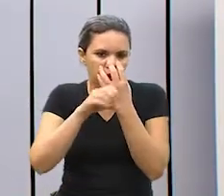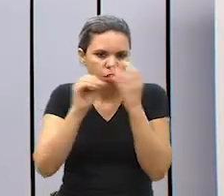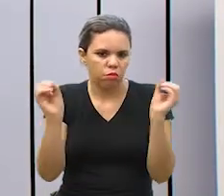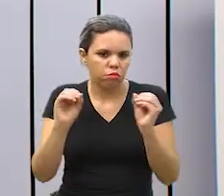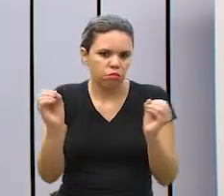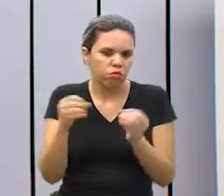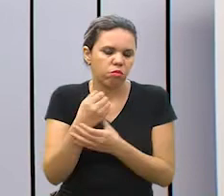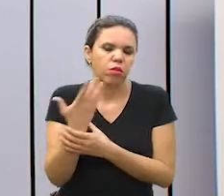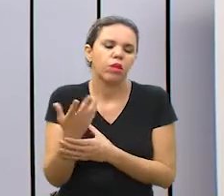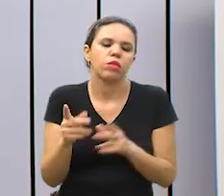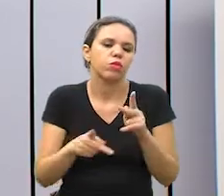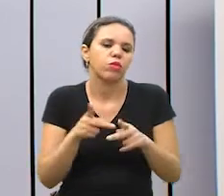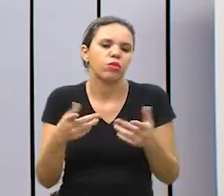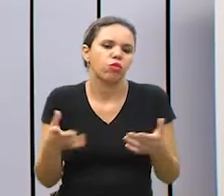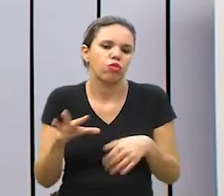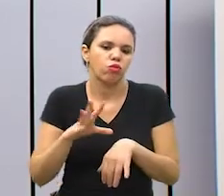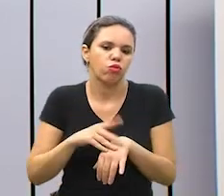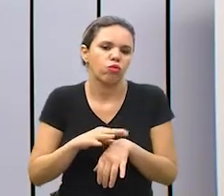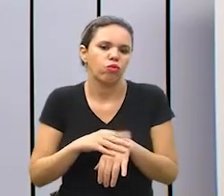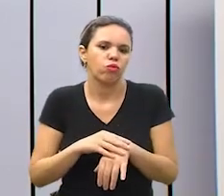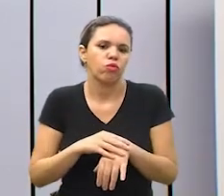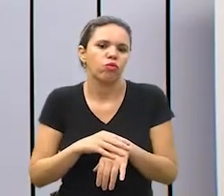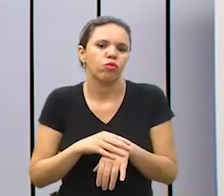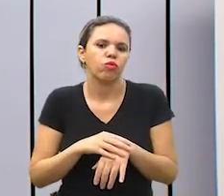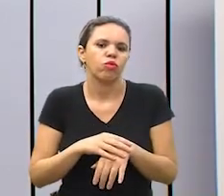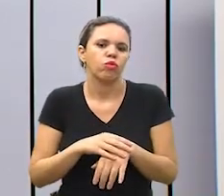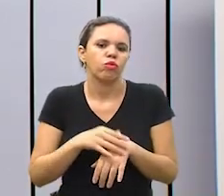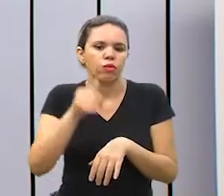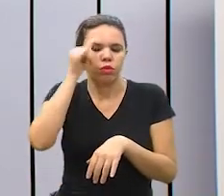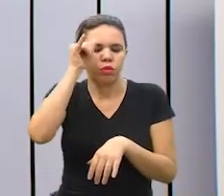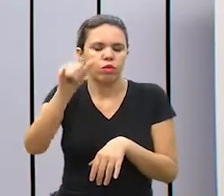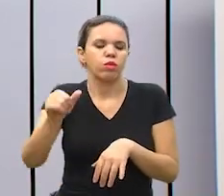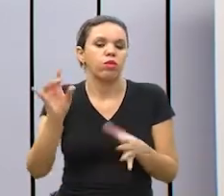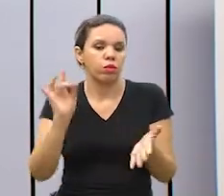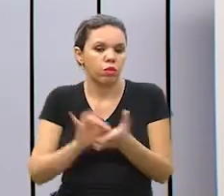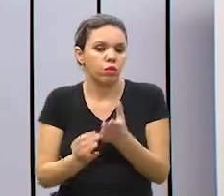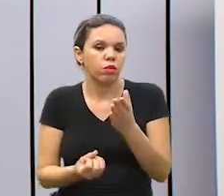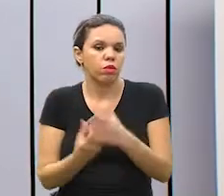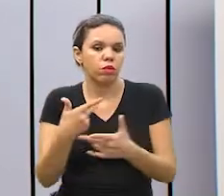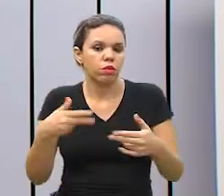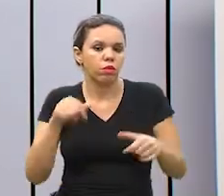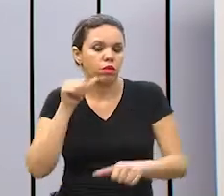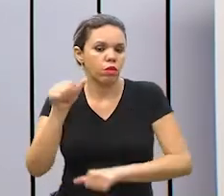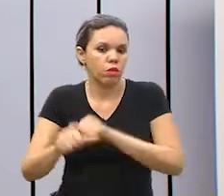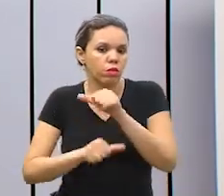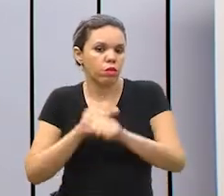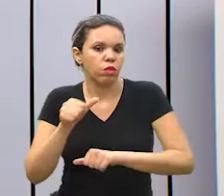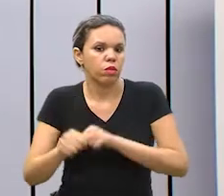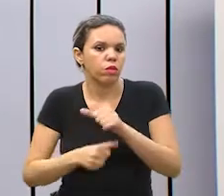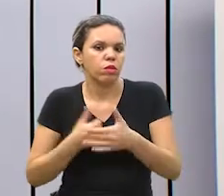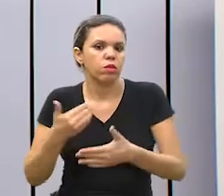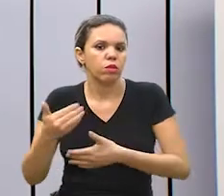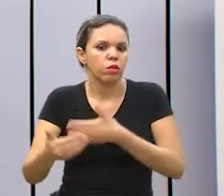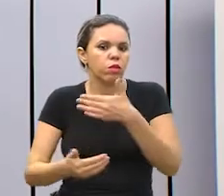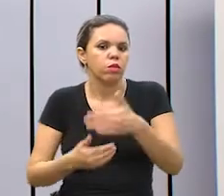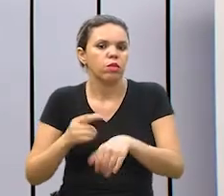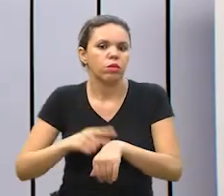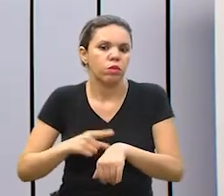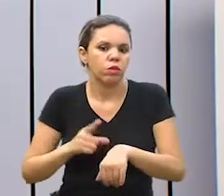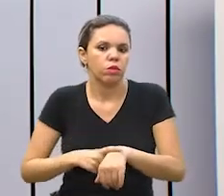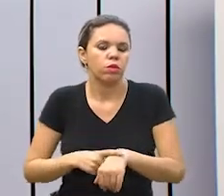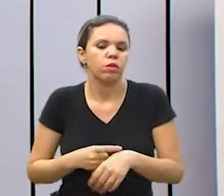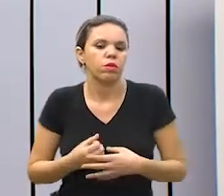oxigenoterapia, né? Para que essa doença pudesse ser combatida de uma forma mais efetiva. E as coisas foram mudando com o passar do tempo,